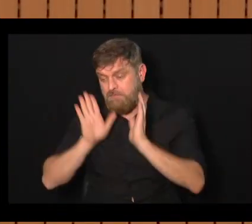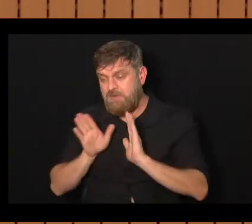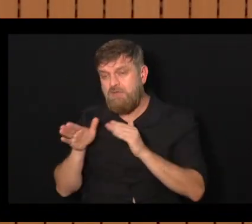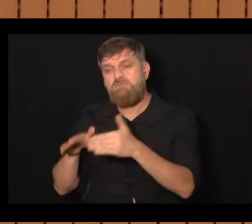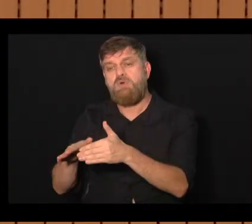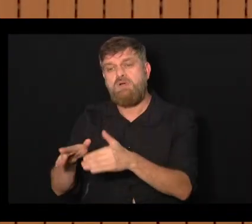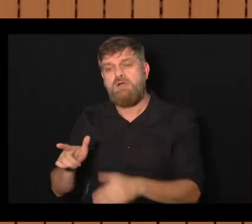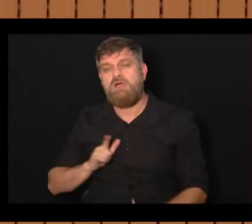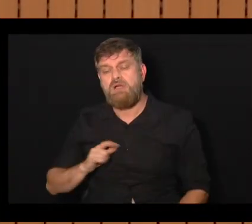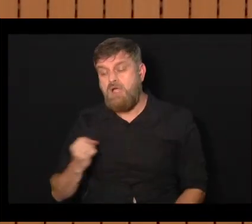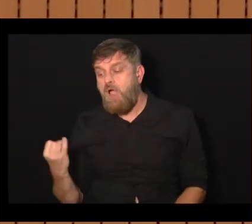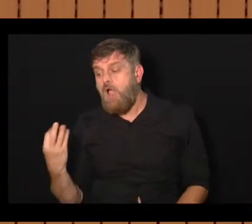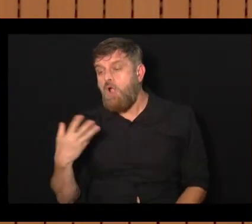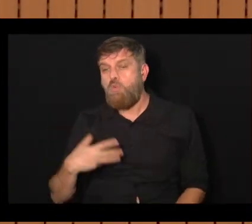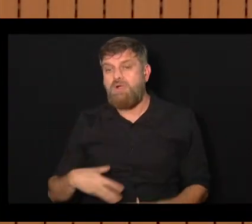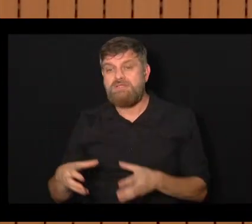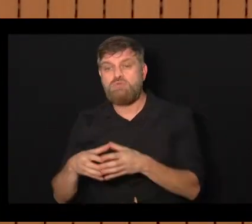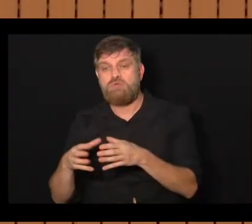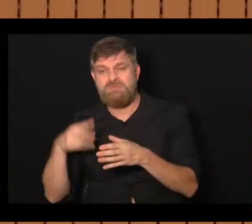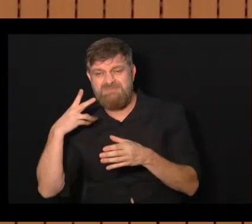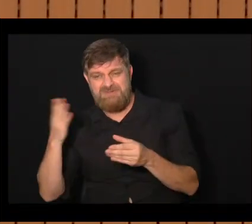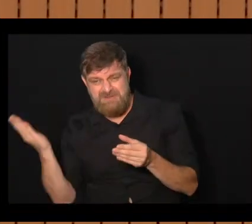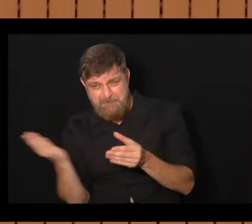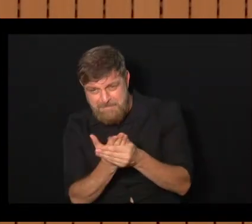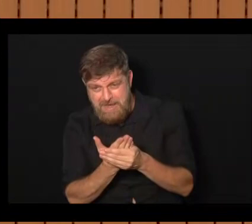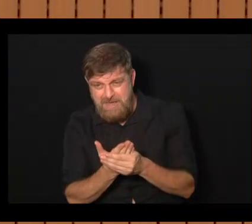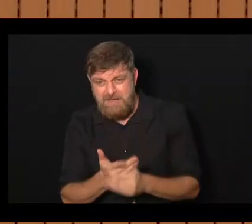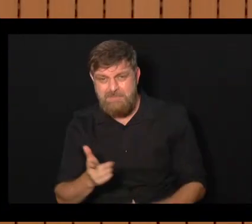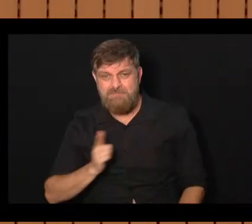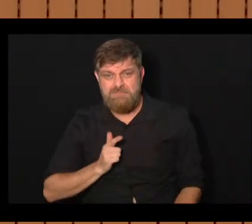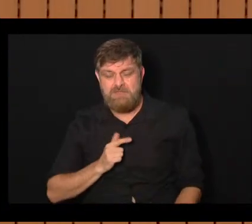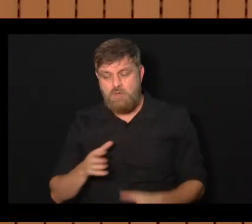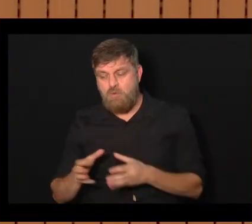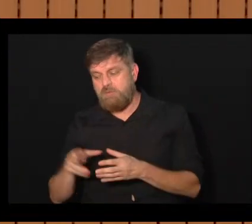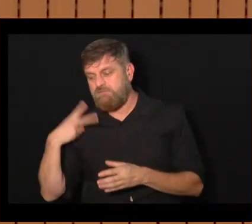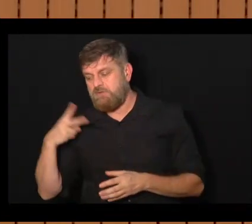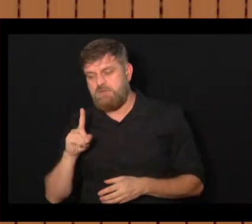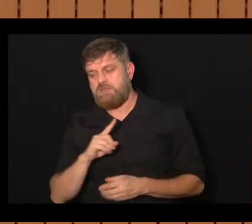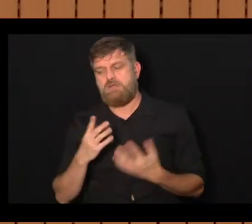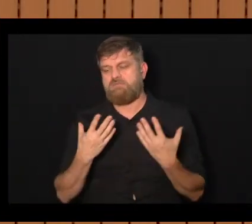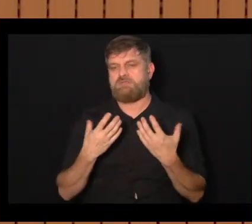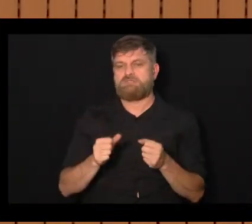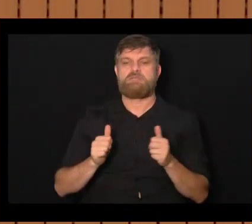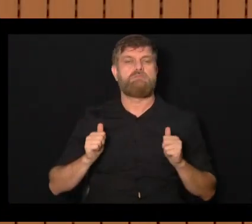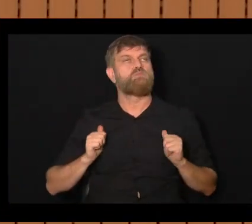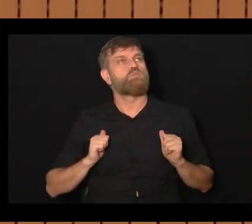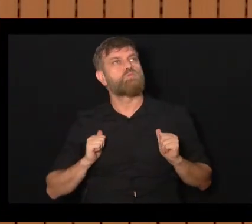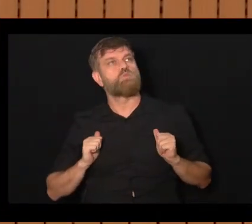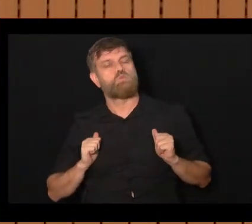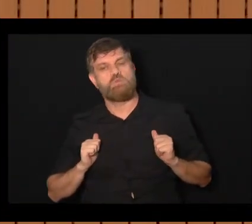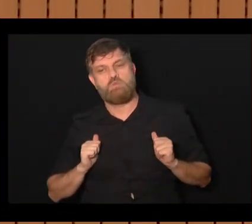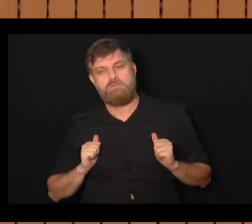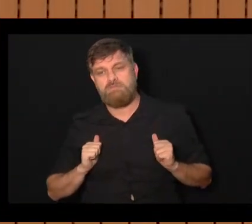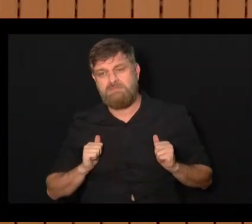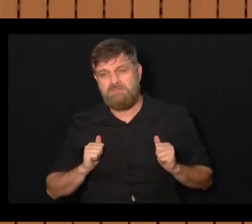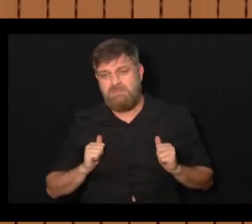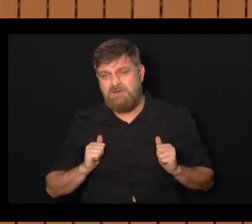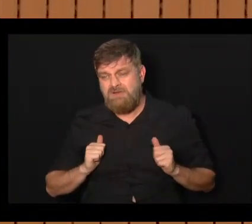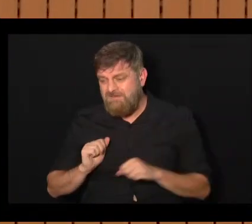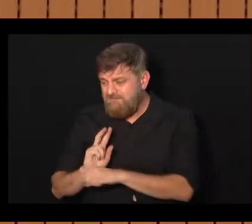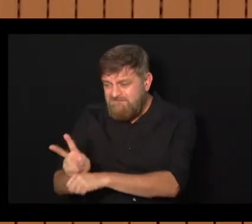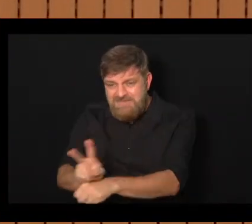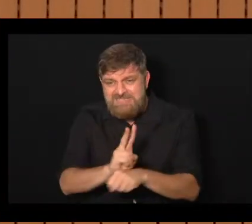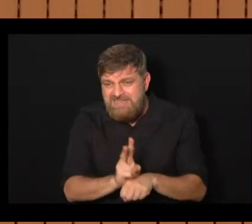com quantas CPs e quantas CPIs a base do governo vai se omitir e não vai